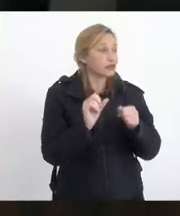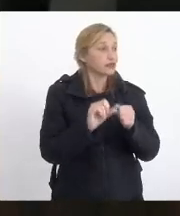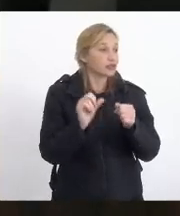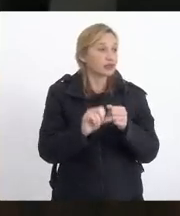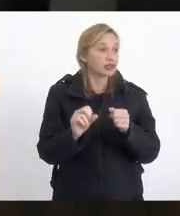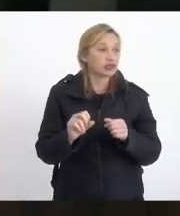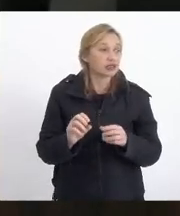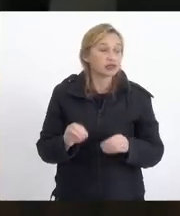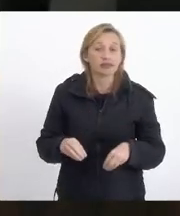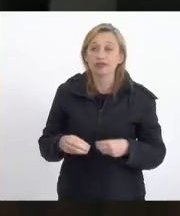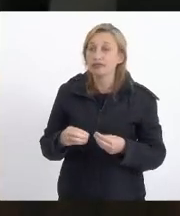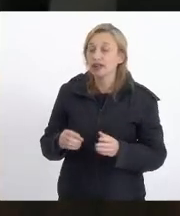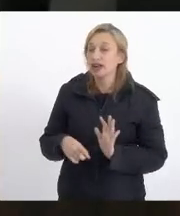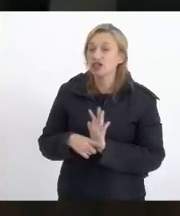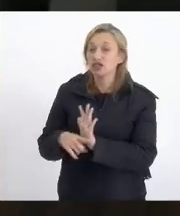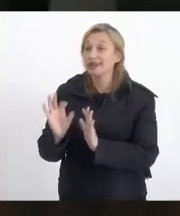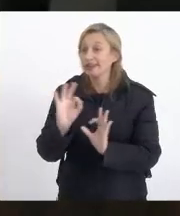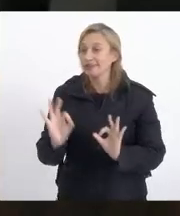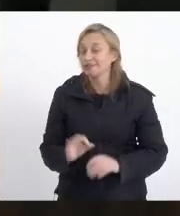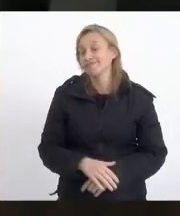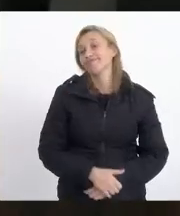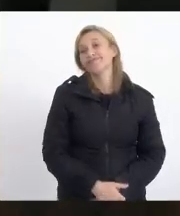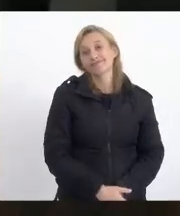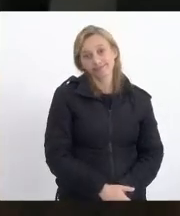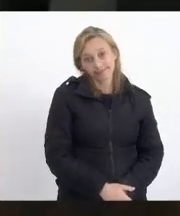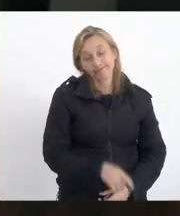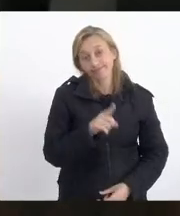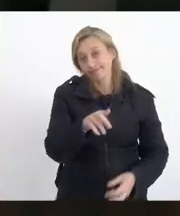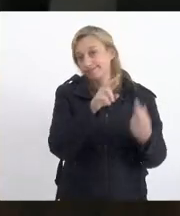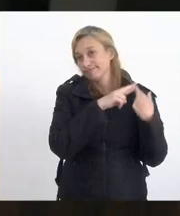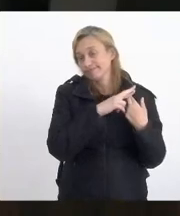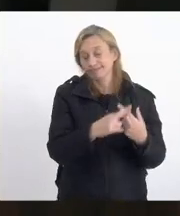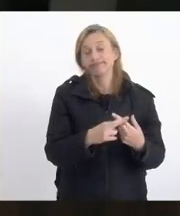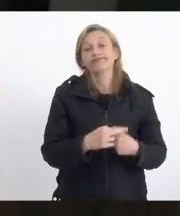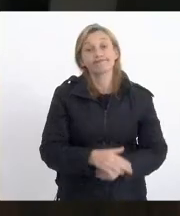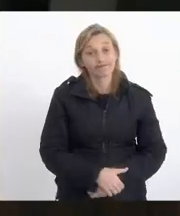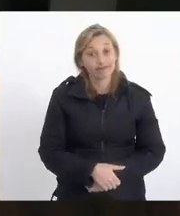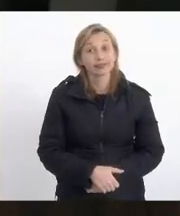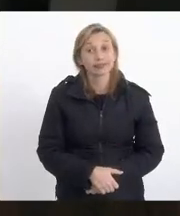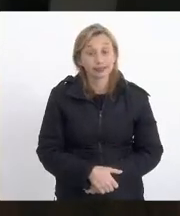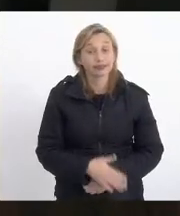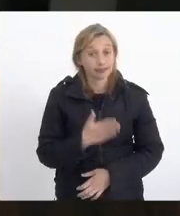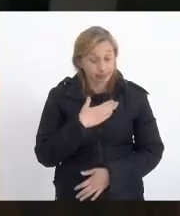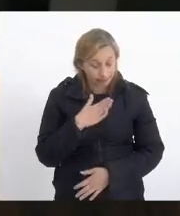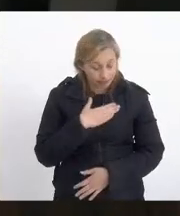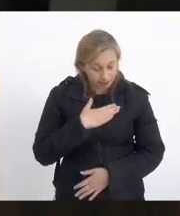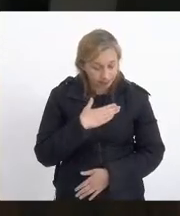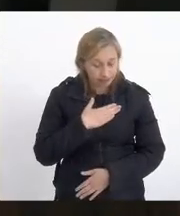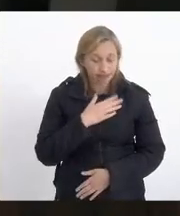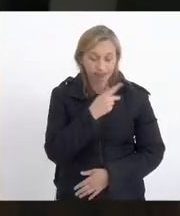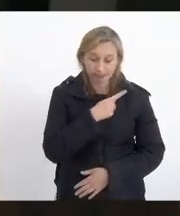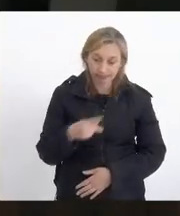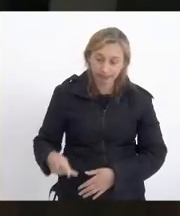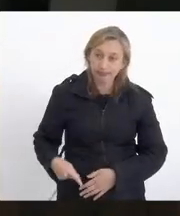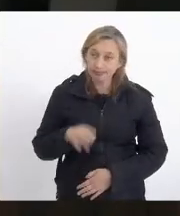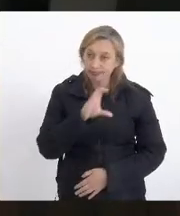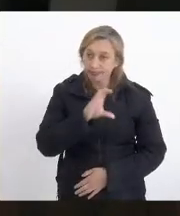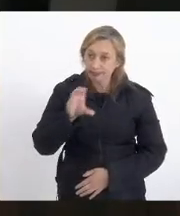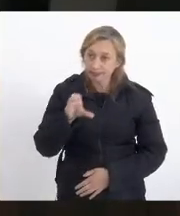garantir o salário de vocês. Essa responsabilidade vocês vão ter de mim, como presidente da CCJ,